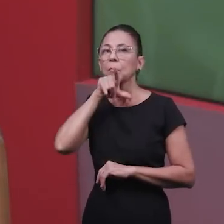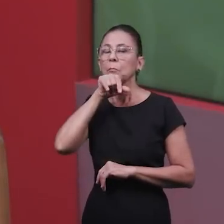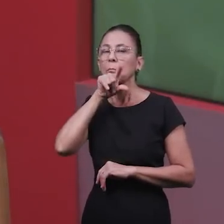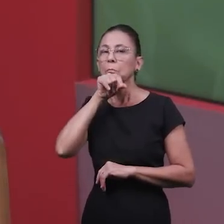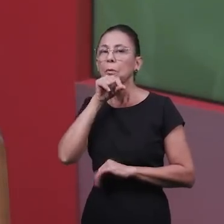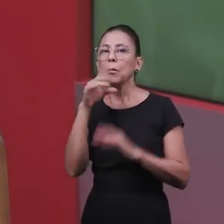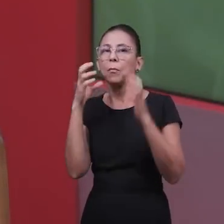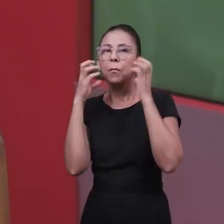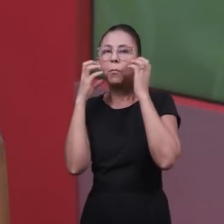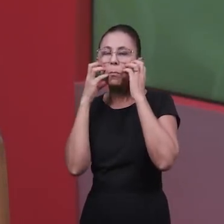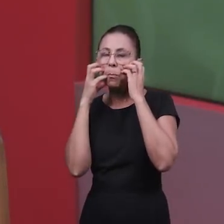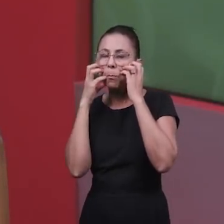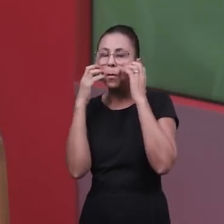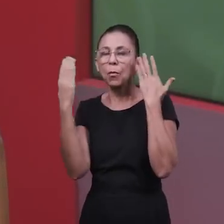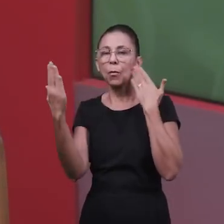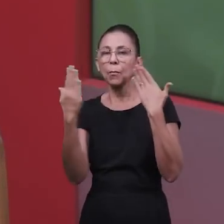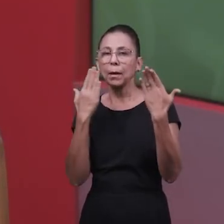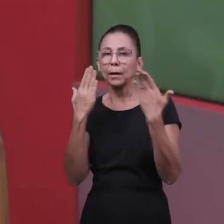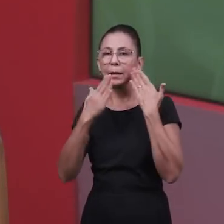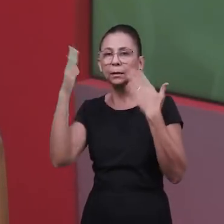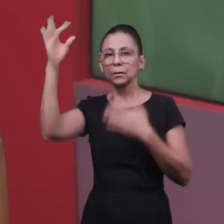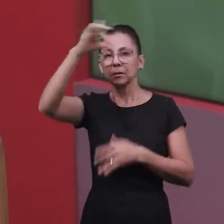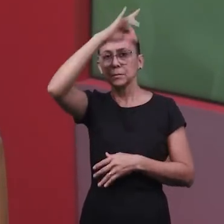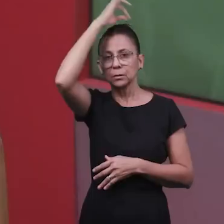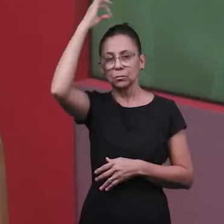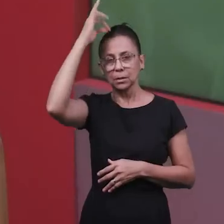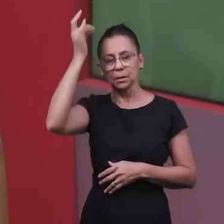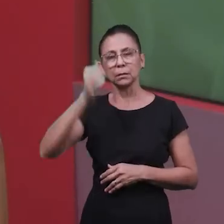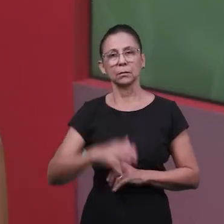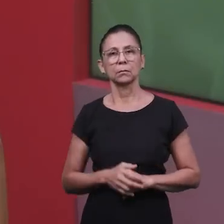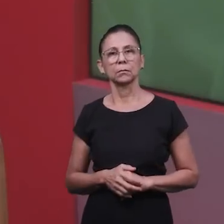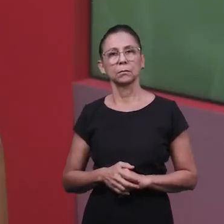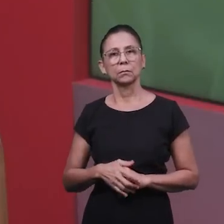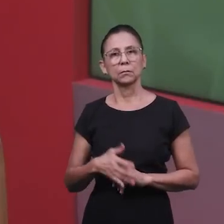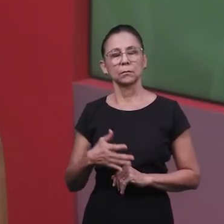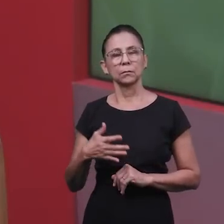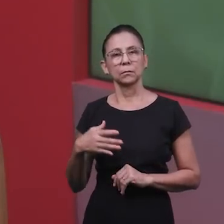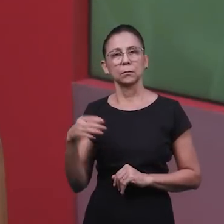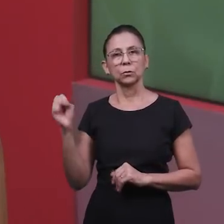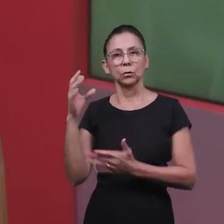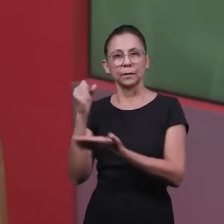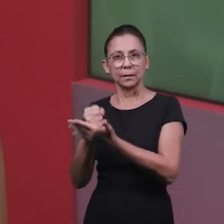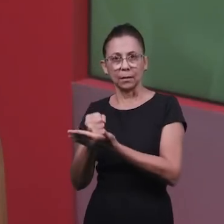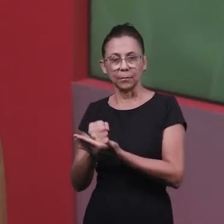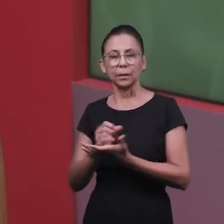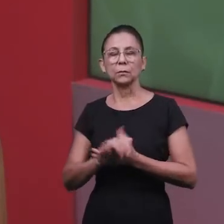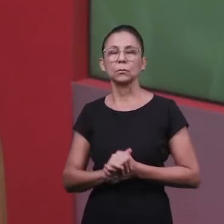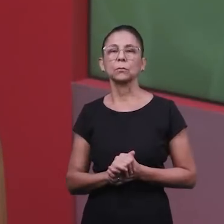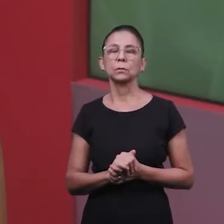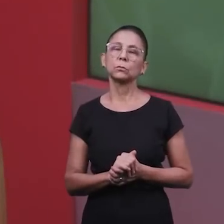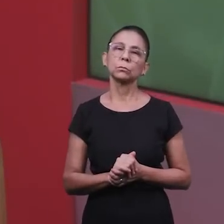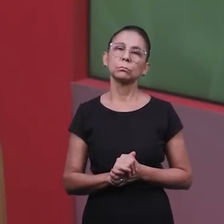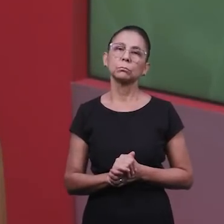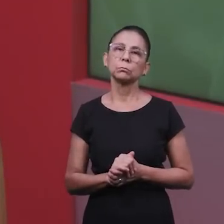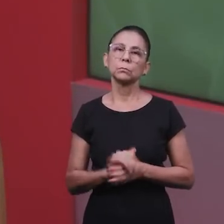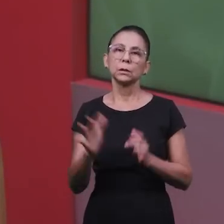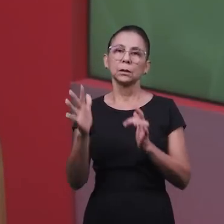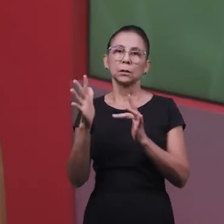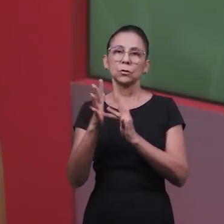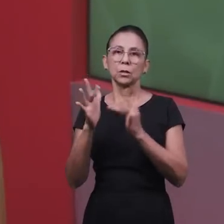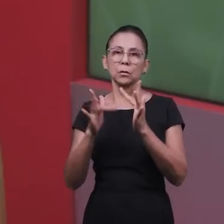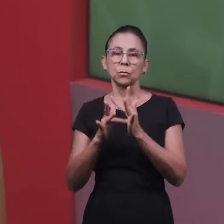margens do Jordão, o Espírito Santo veio sobre ele em forma de uma pomba. Então essa expressão pomba minha é